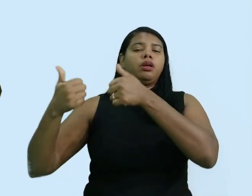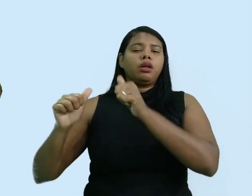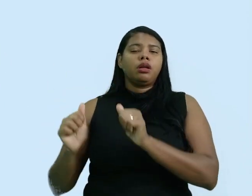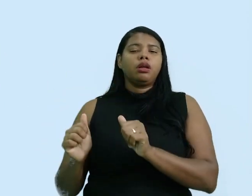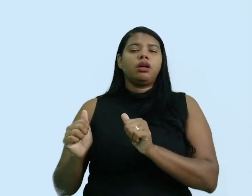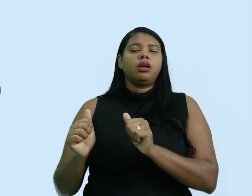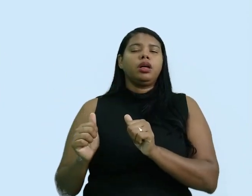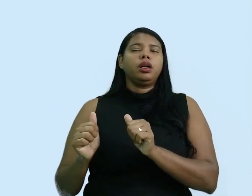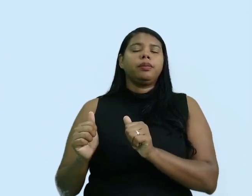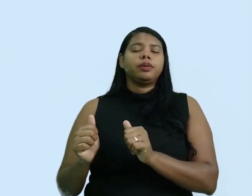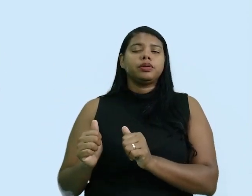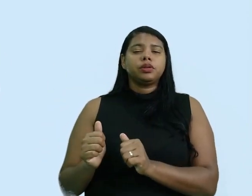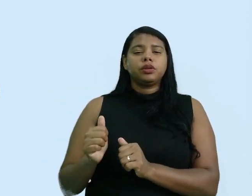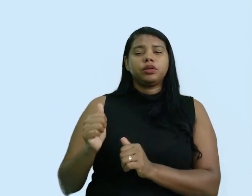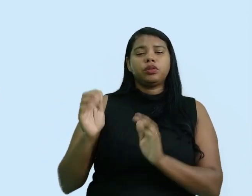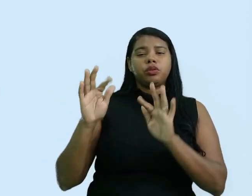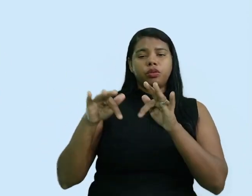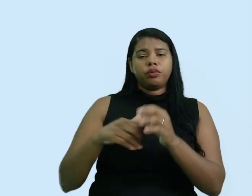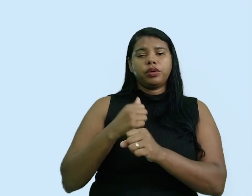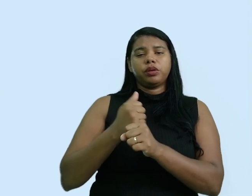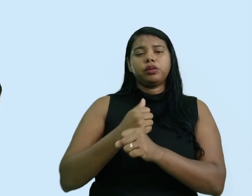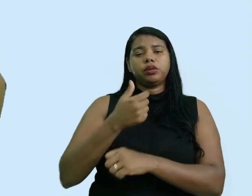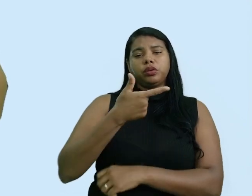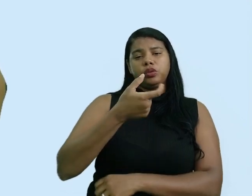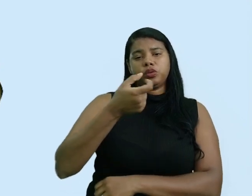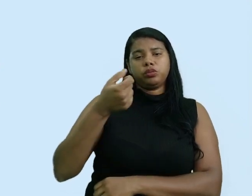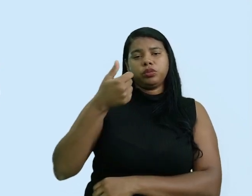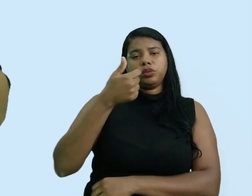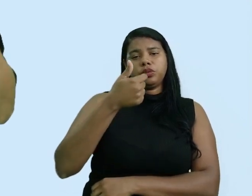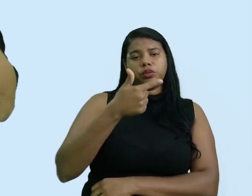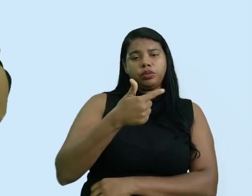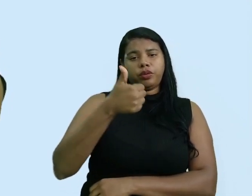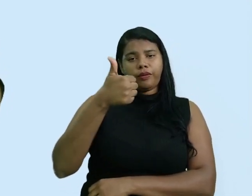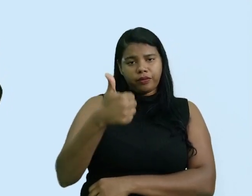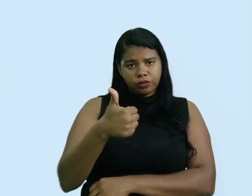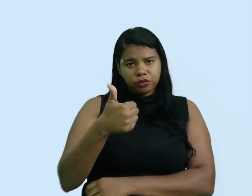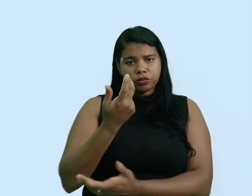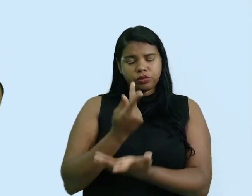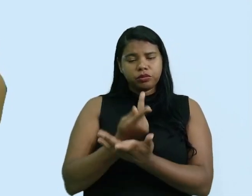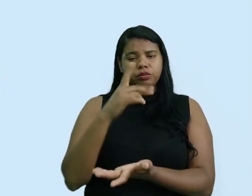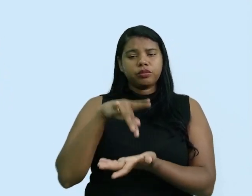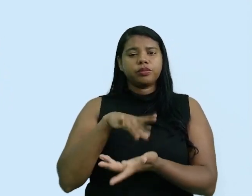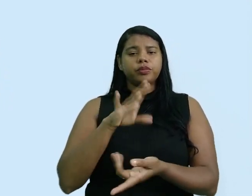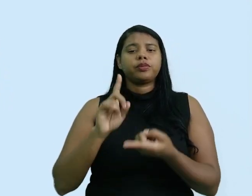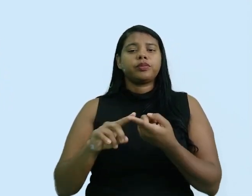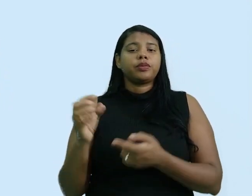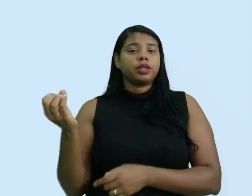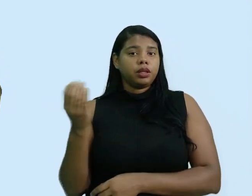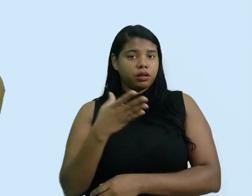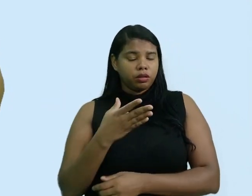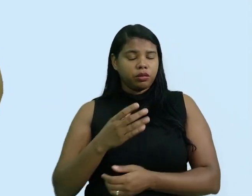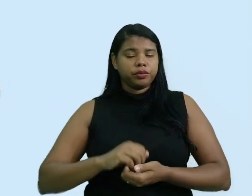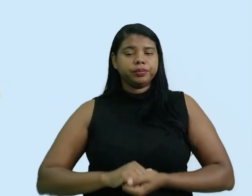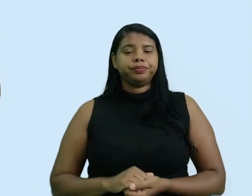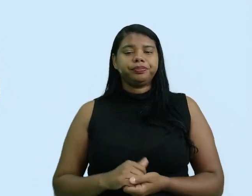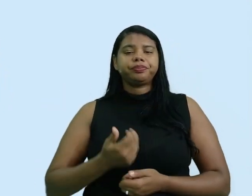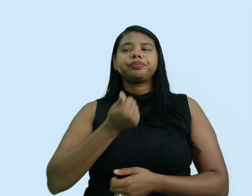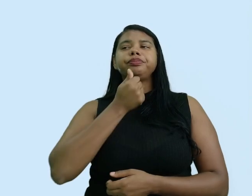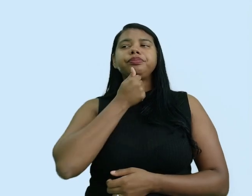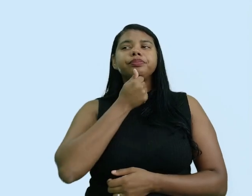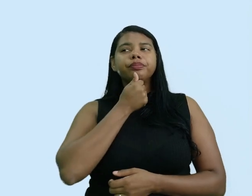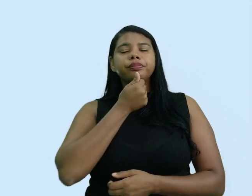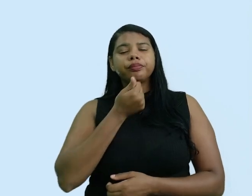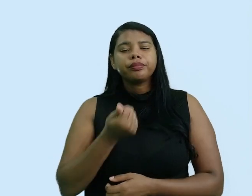final do ano de 2021, certo? Então, ela é relativamente nova, né? Ainda está